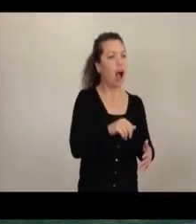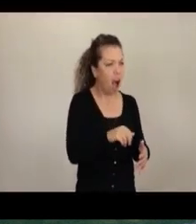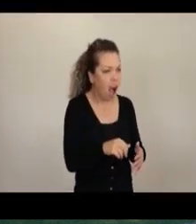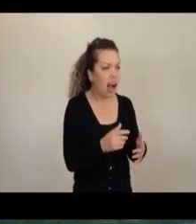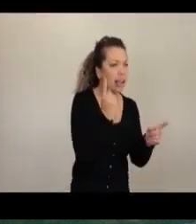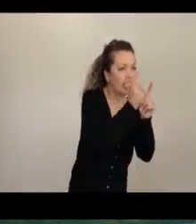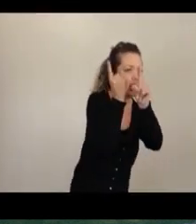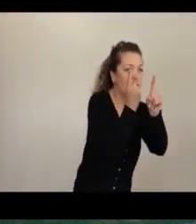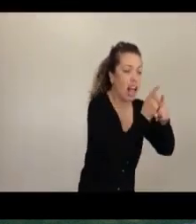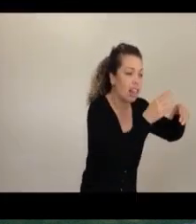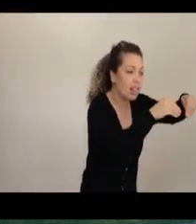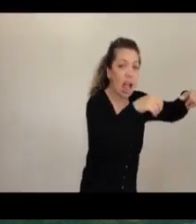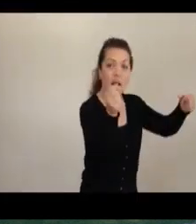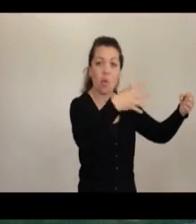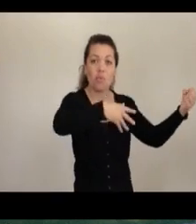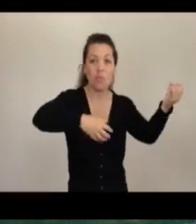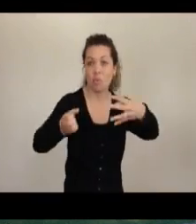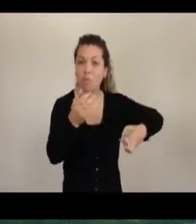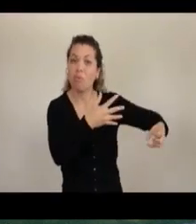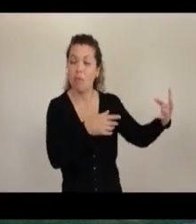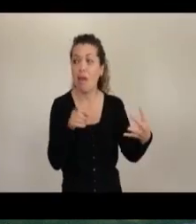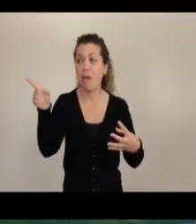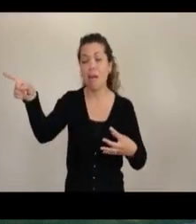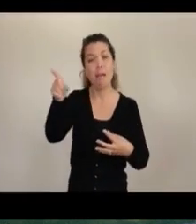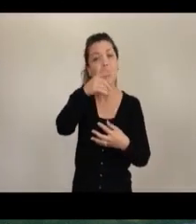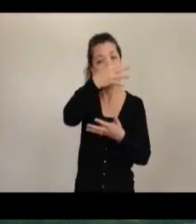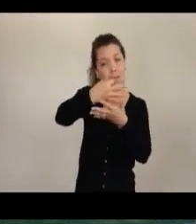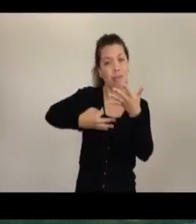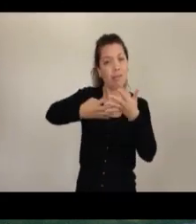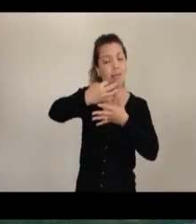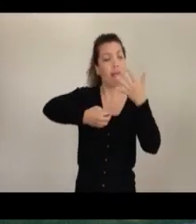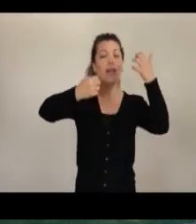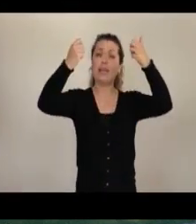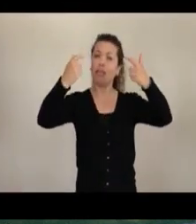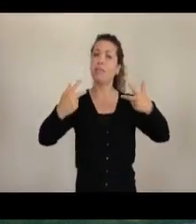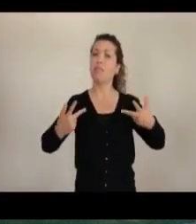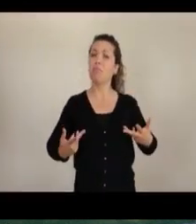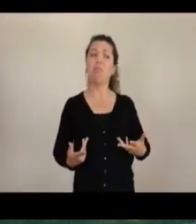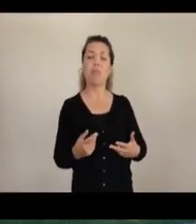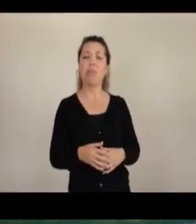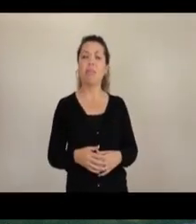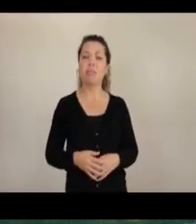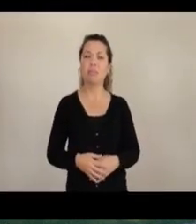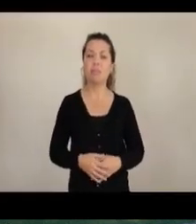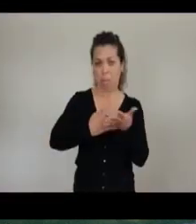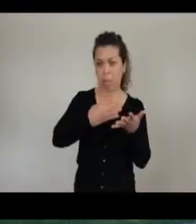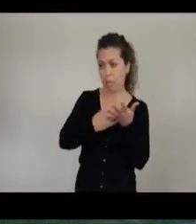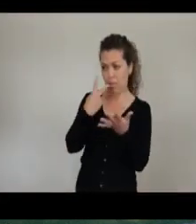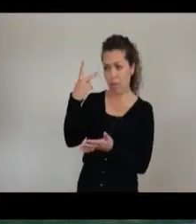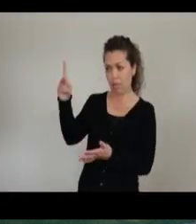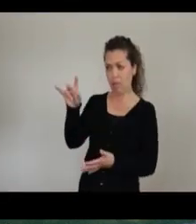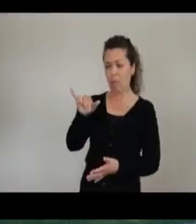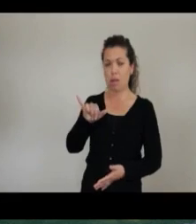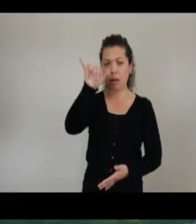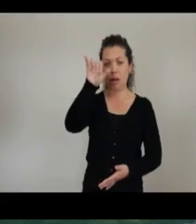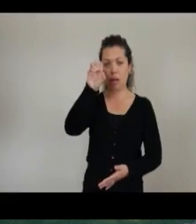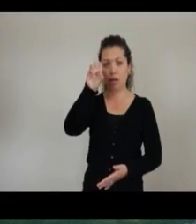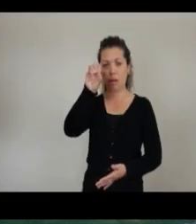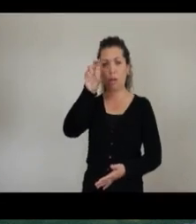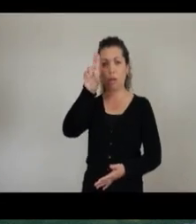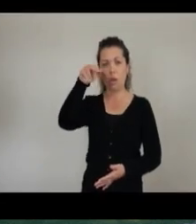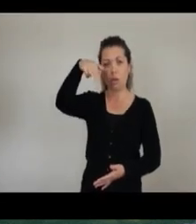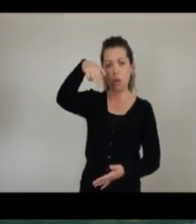da década de 1830. A partir do século XVIII, com a construção naval, e depois no século XIX, com